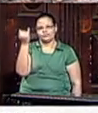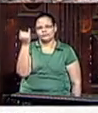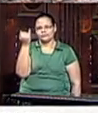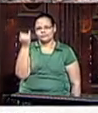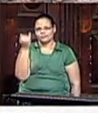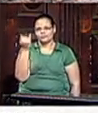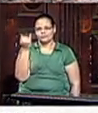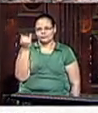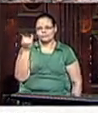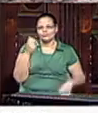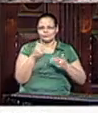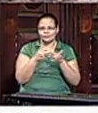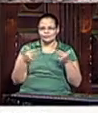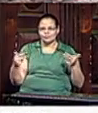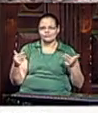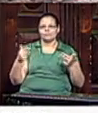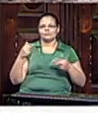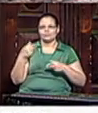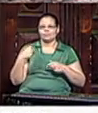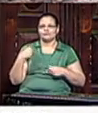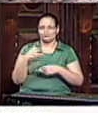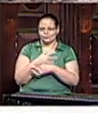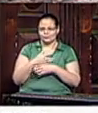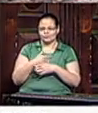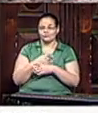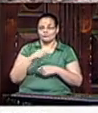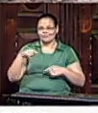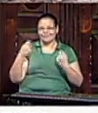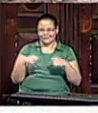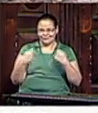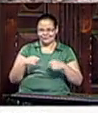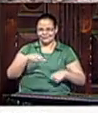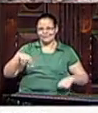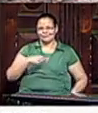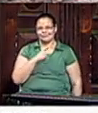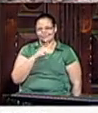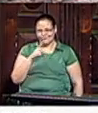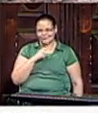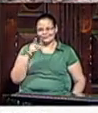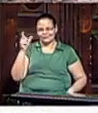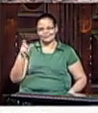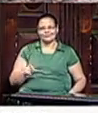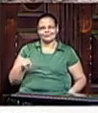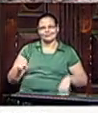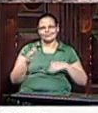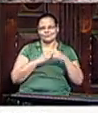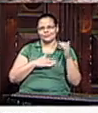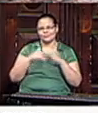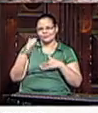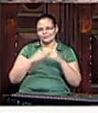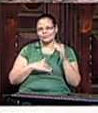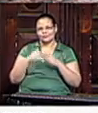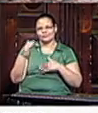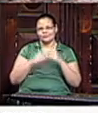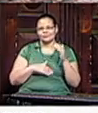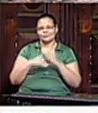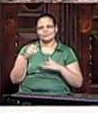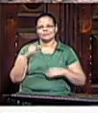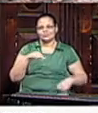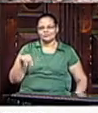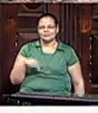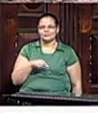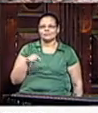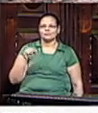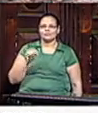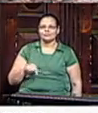para caracterizar a necessidade de termos esse profissional como garantia de que os nossos